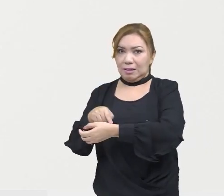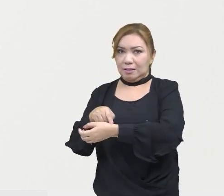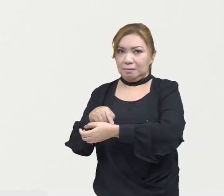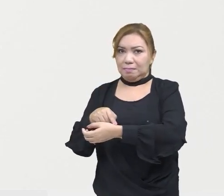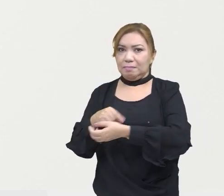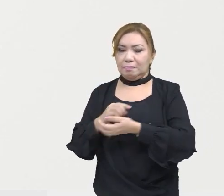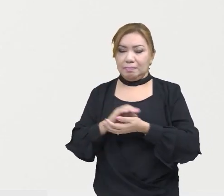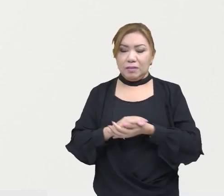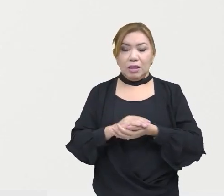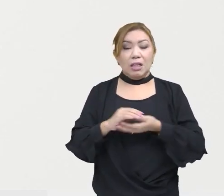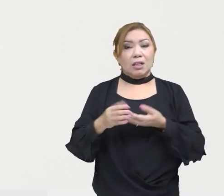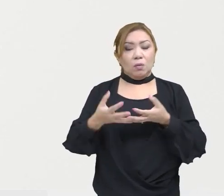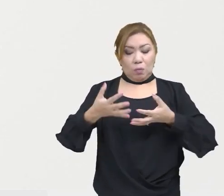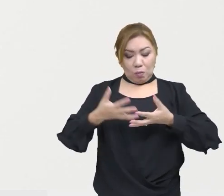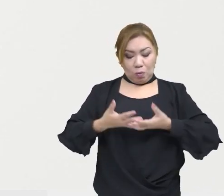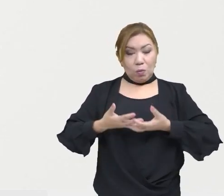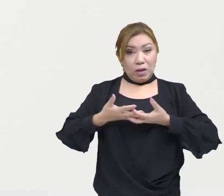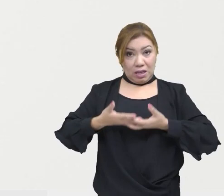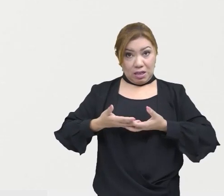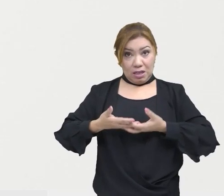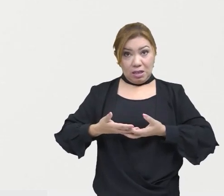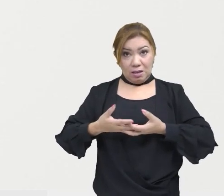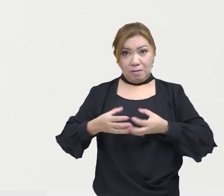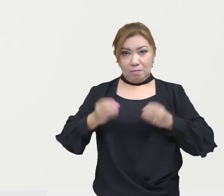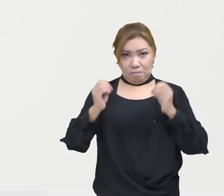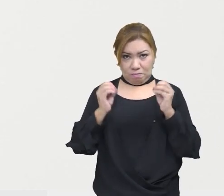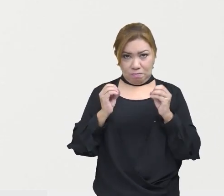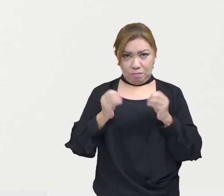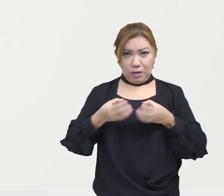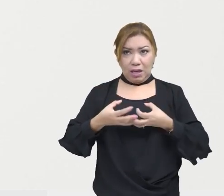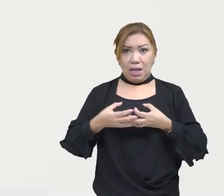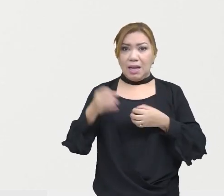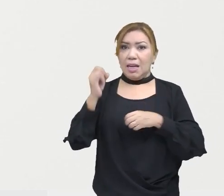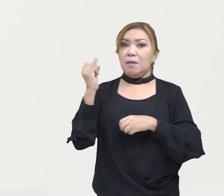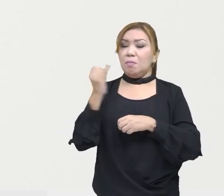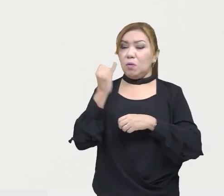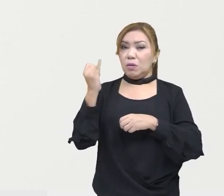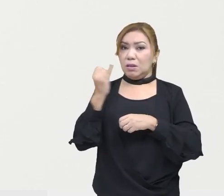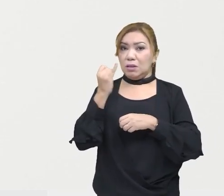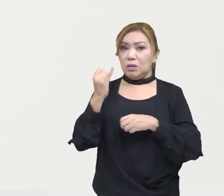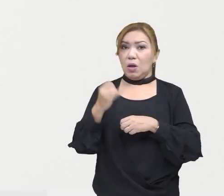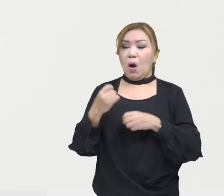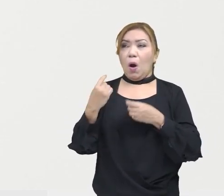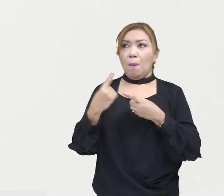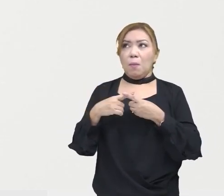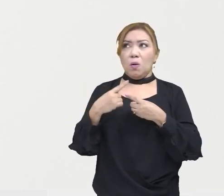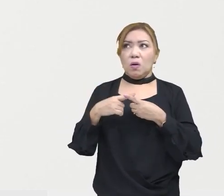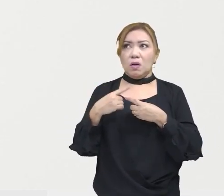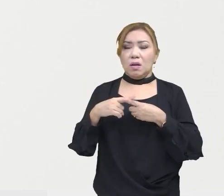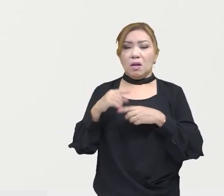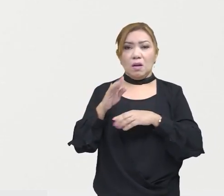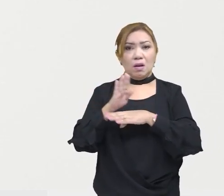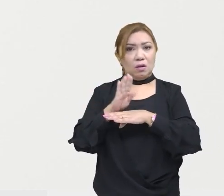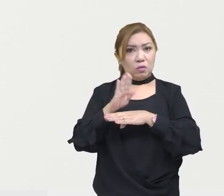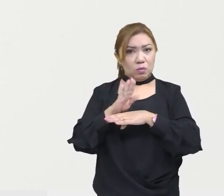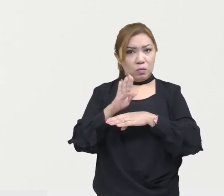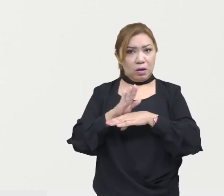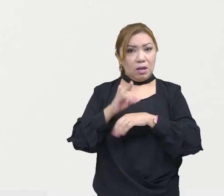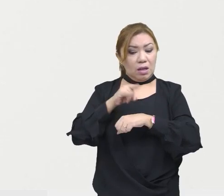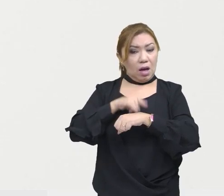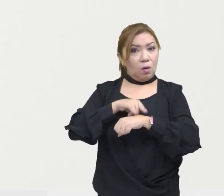E o rim, ele é responsável por outra coisa, que é a urina. A urina, ela é um líquido